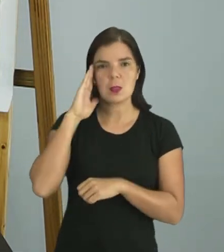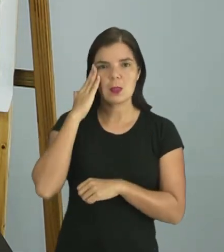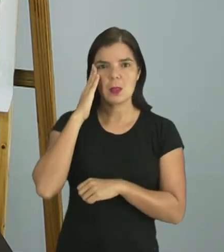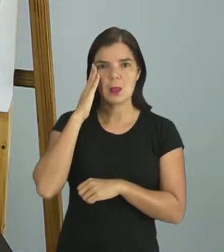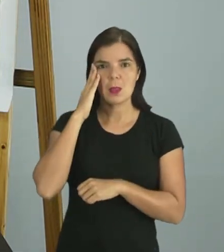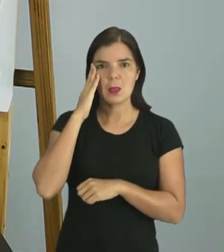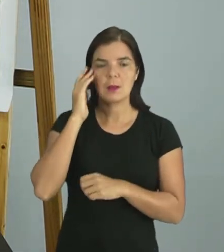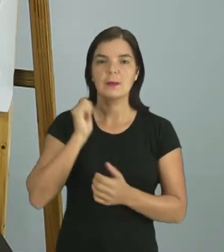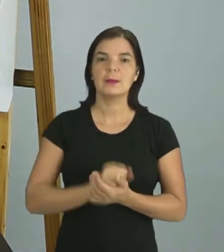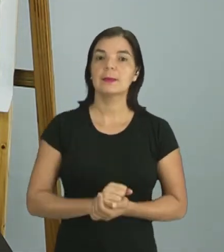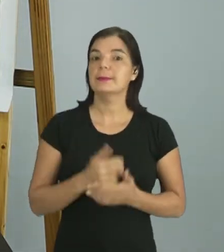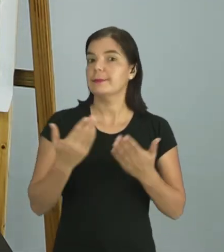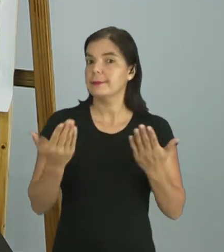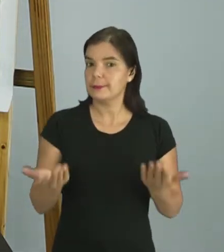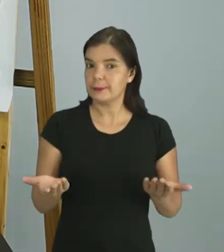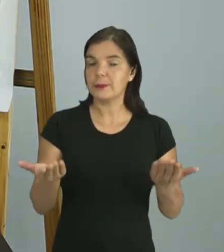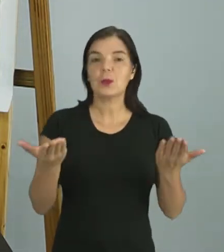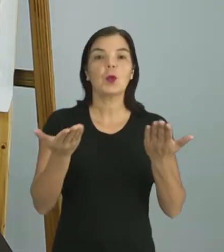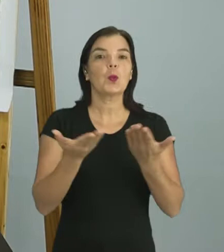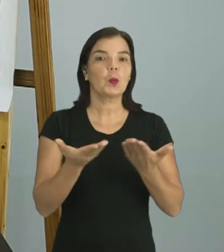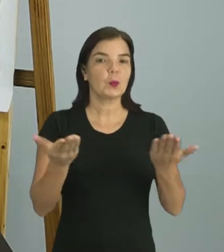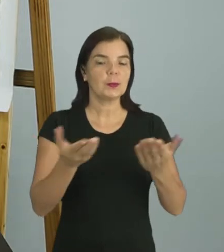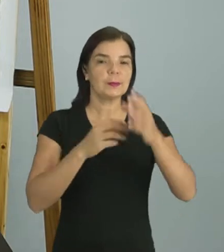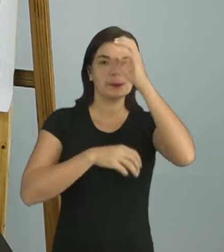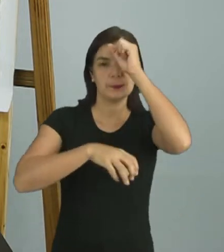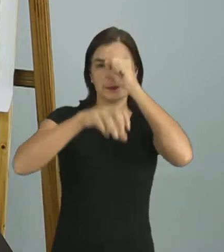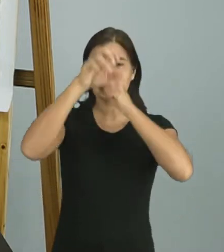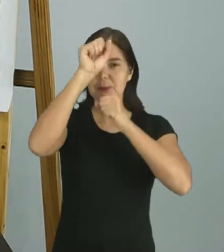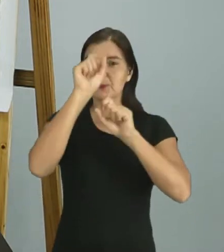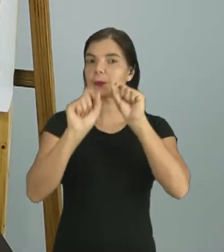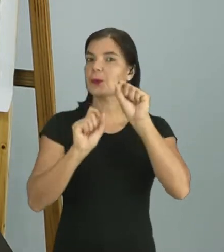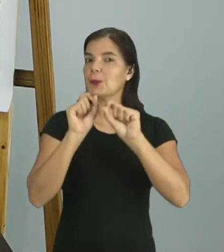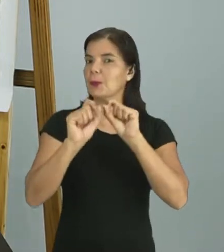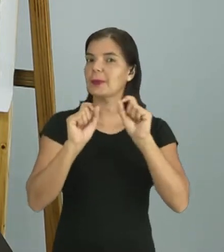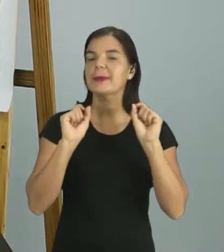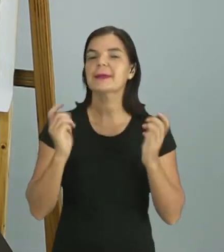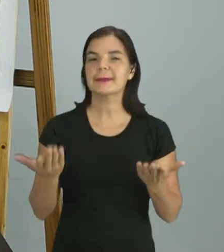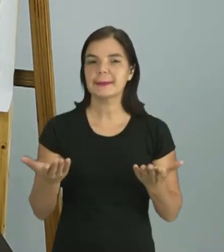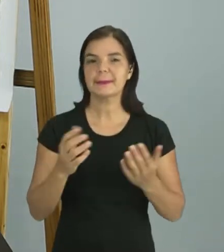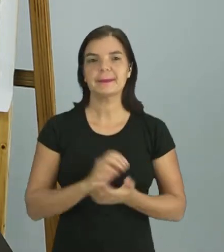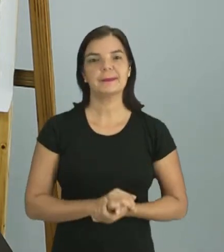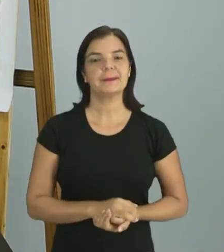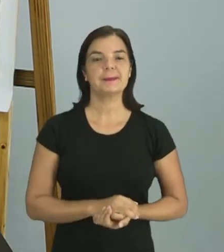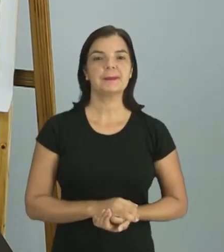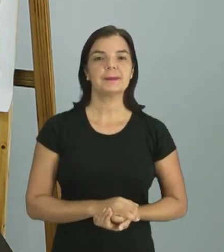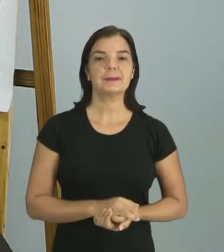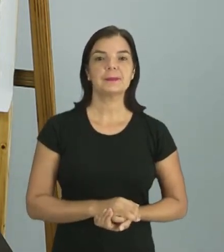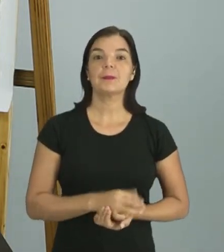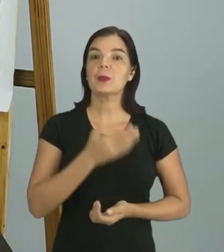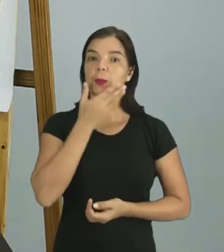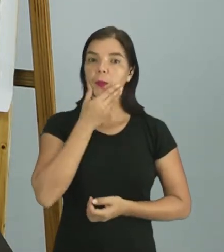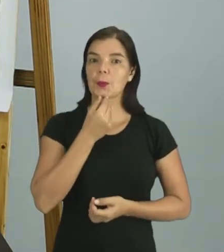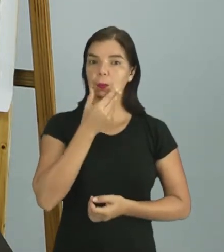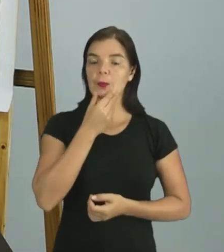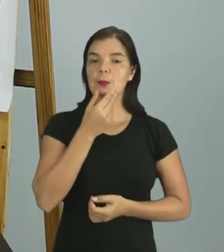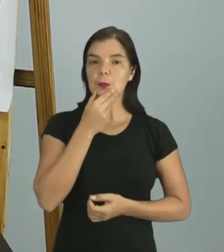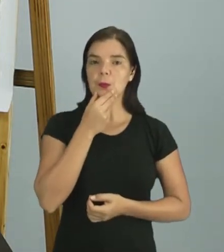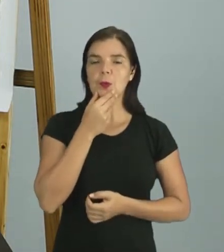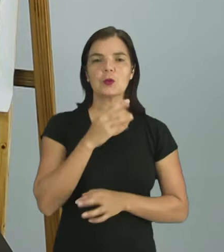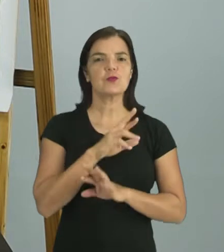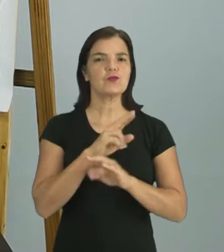tempo? Então, hoje nós vamos aprender um pouco sobre isso. Vamos lá? O homem, de